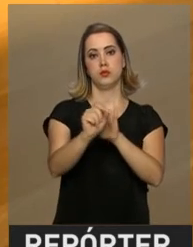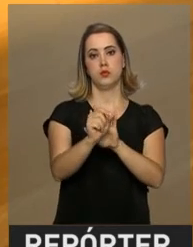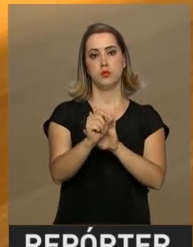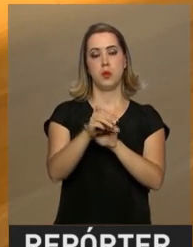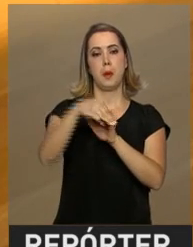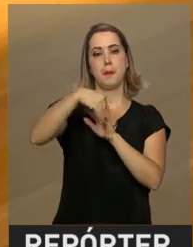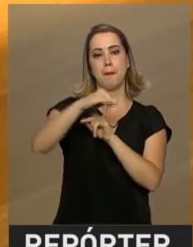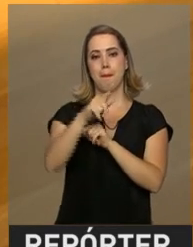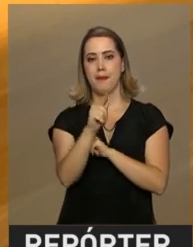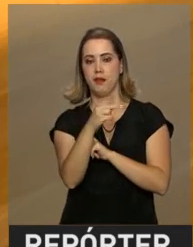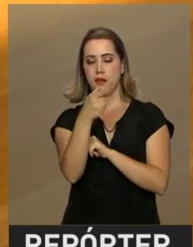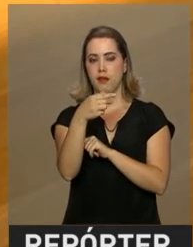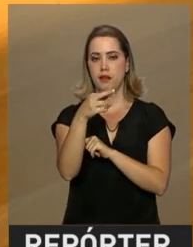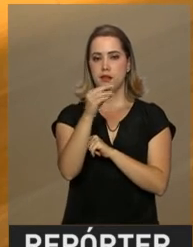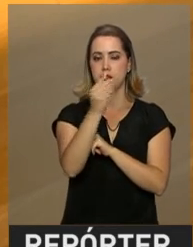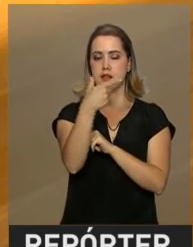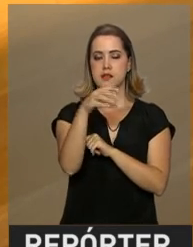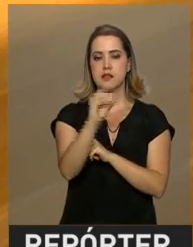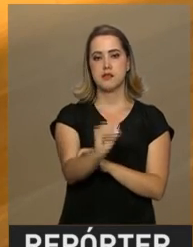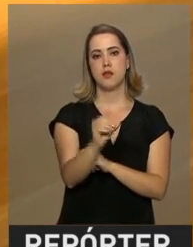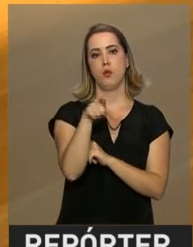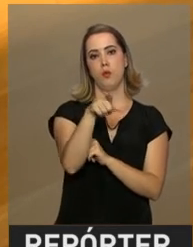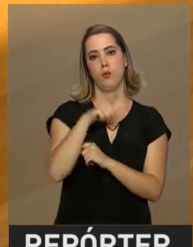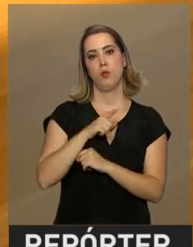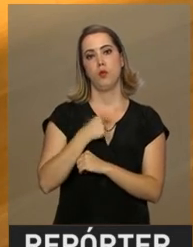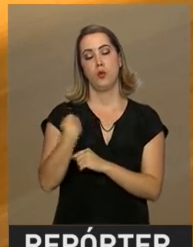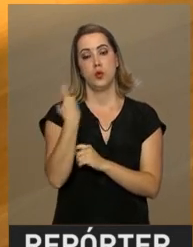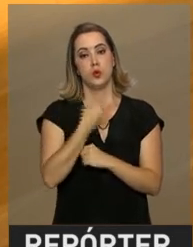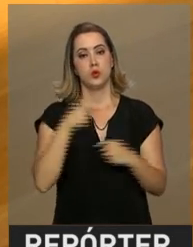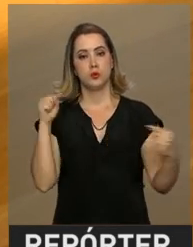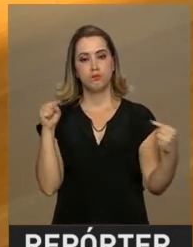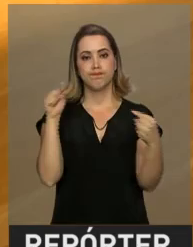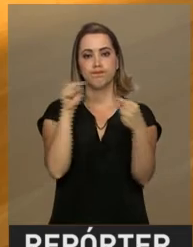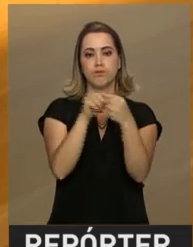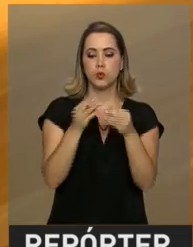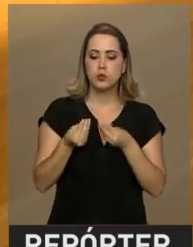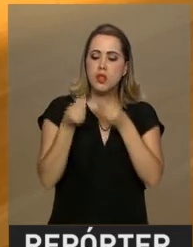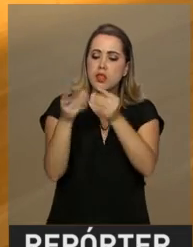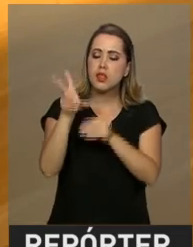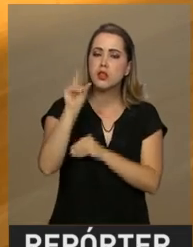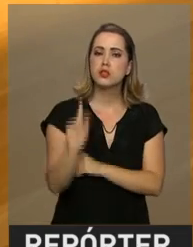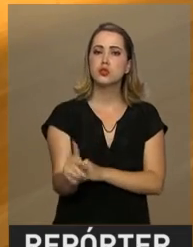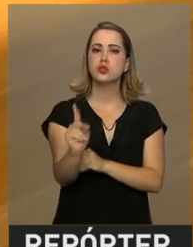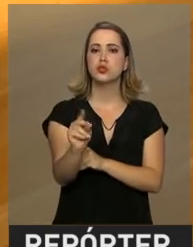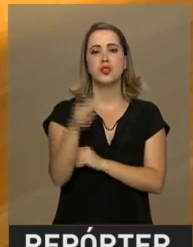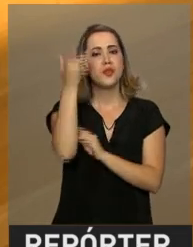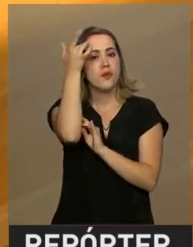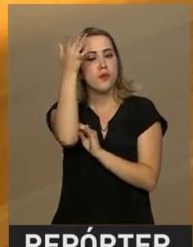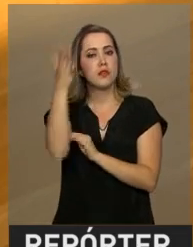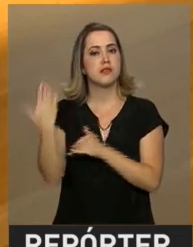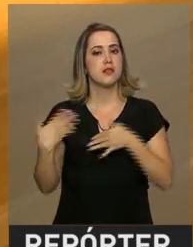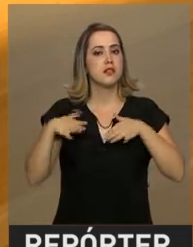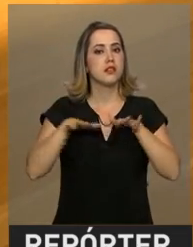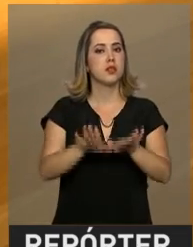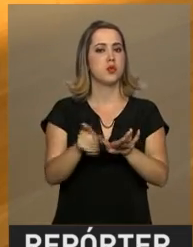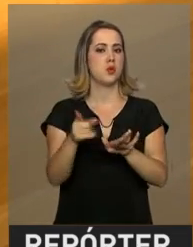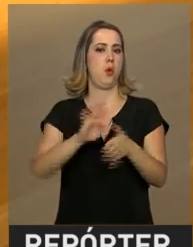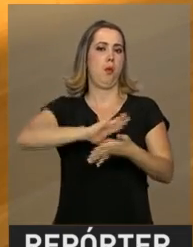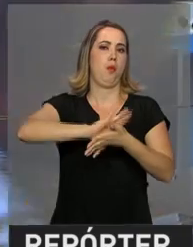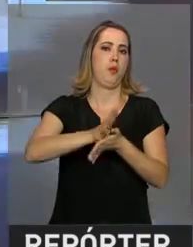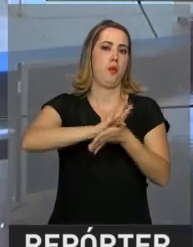migrações o nosso objetivo é garantir direitos facilitar a inclusão e não criminalizar a